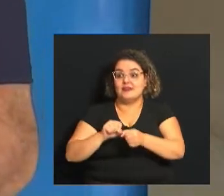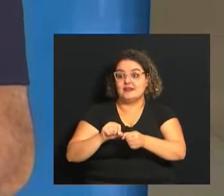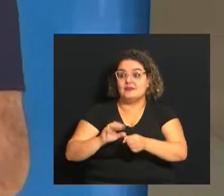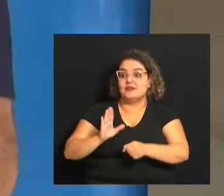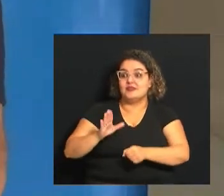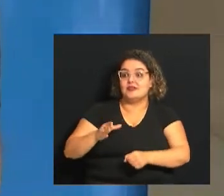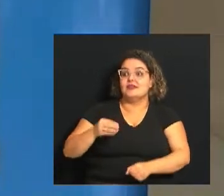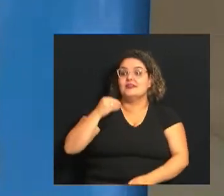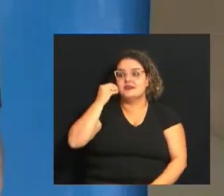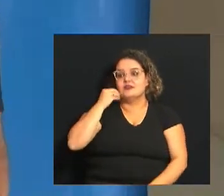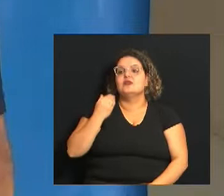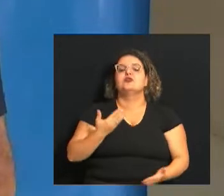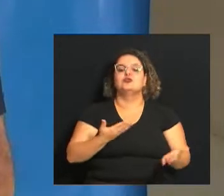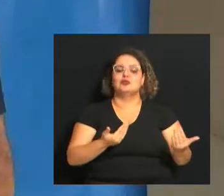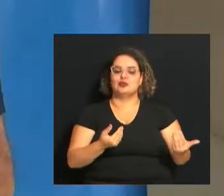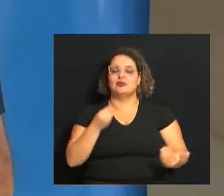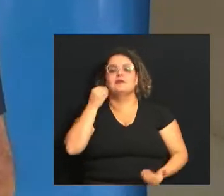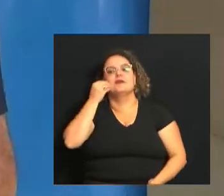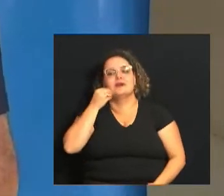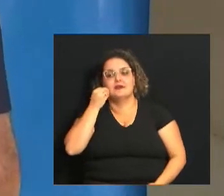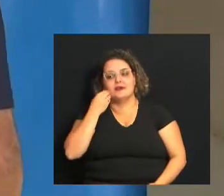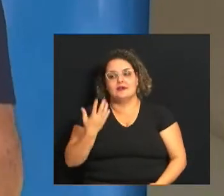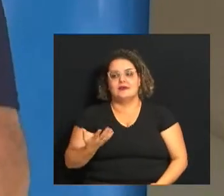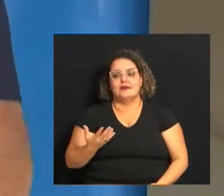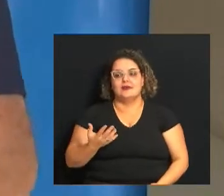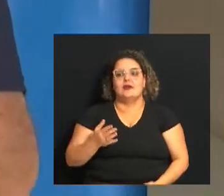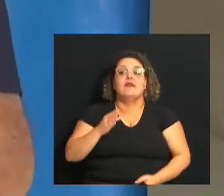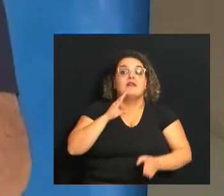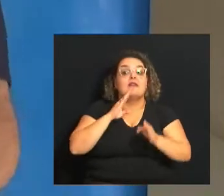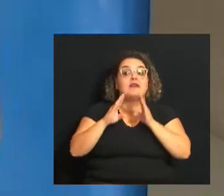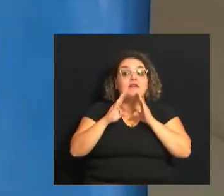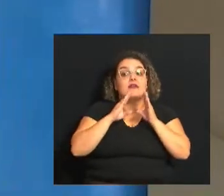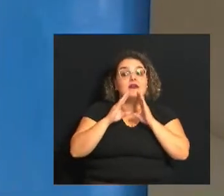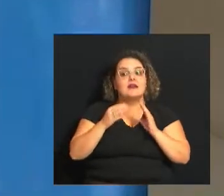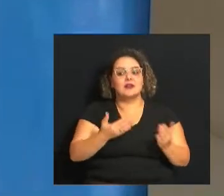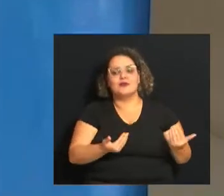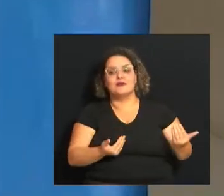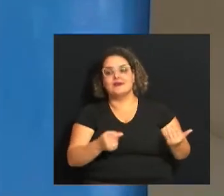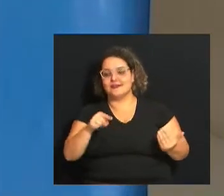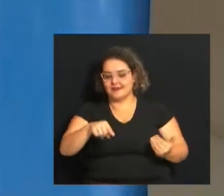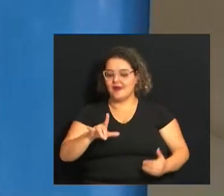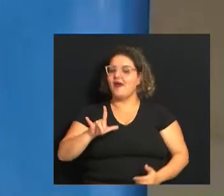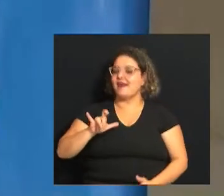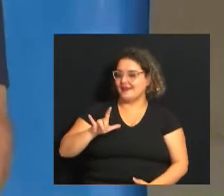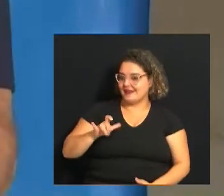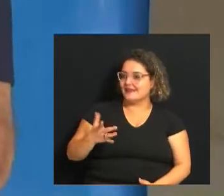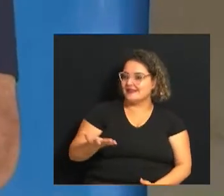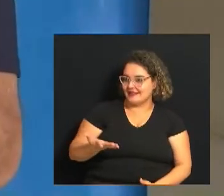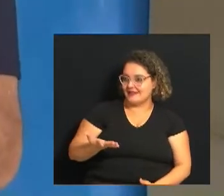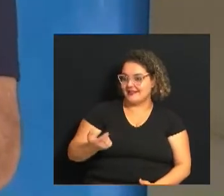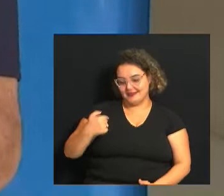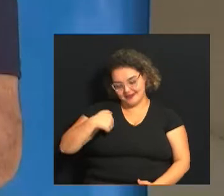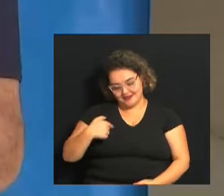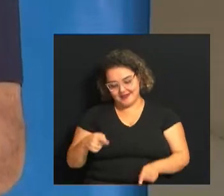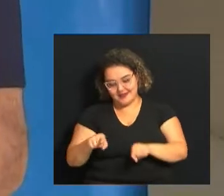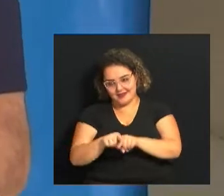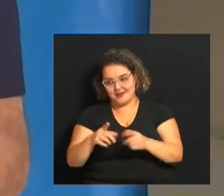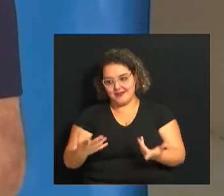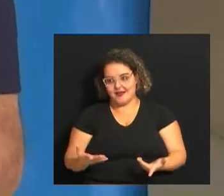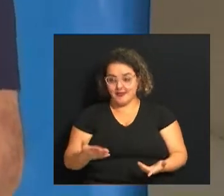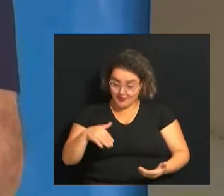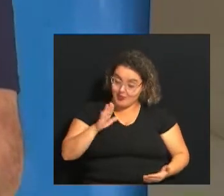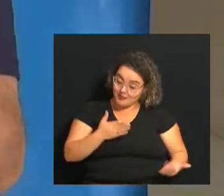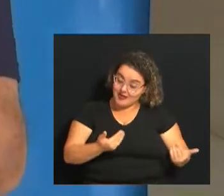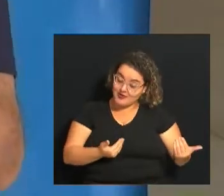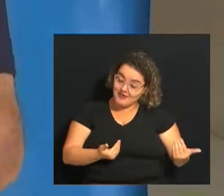jovem experiente, isso é muito bom, isso é muito Facebook, agora jovem, Instagram, entendeu? É o meu caso, eu sou mais jovem.